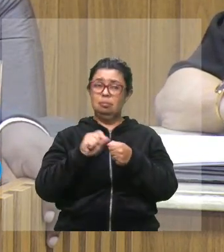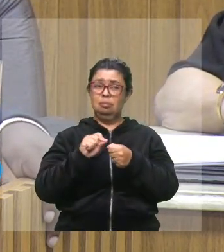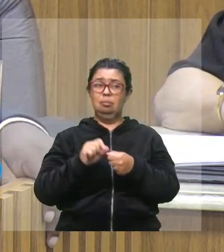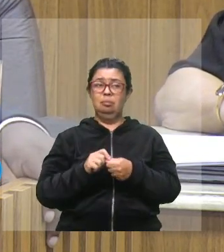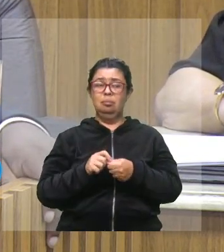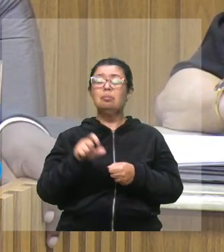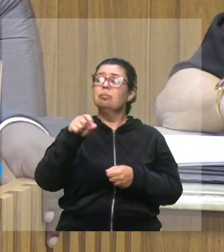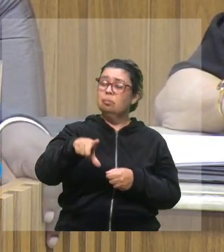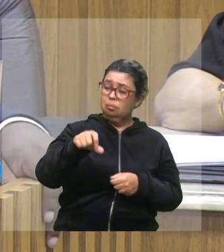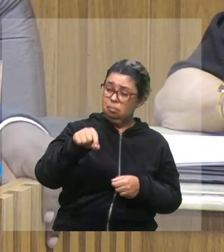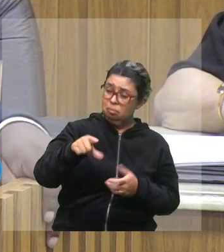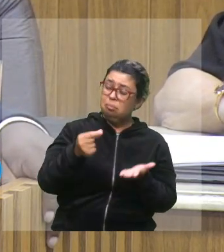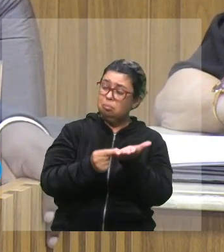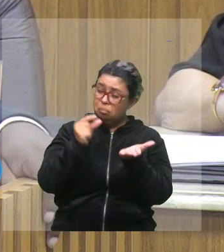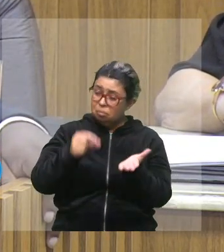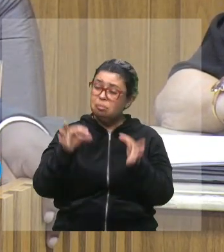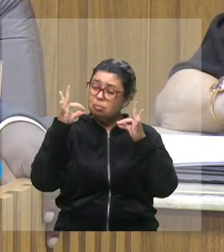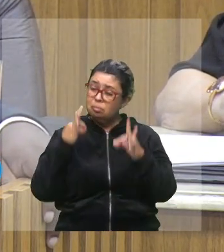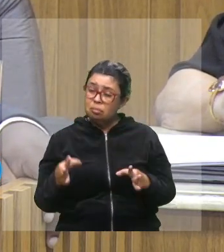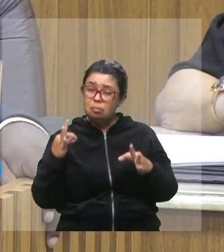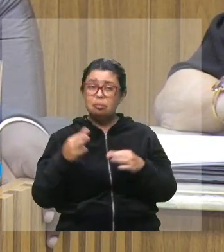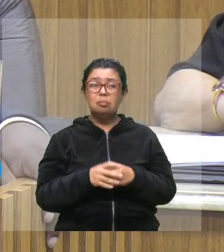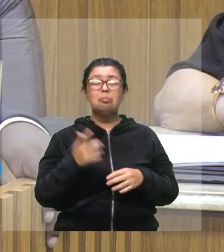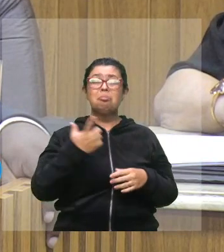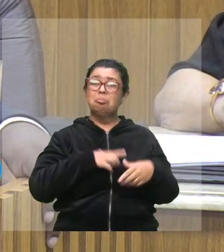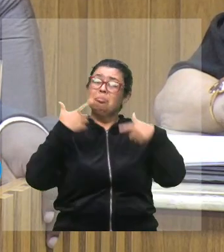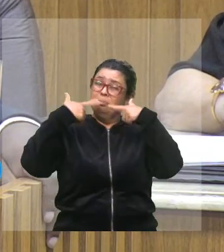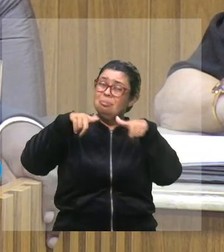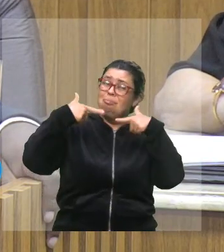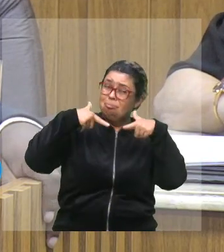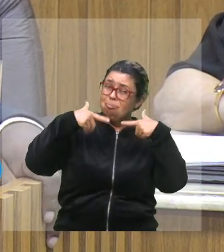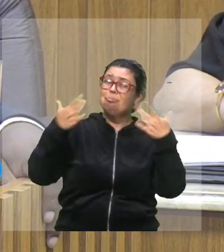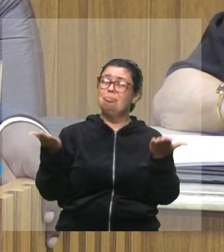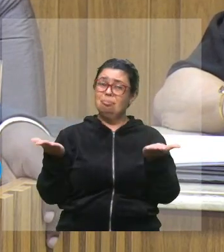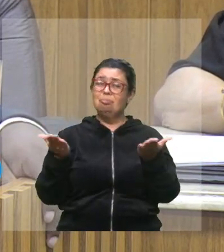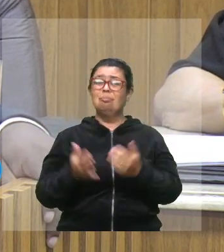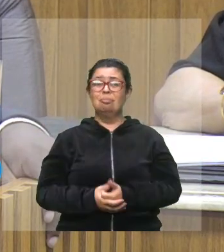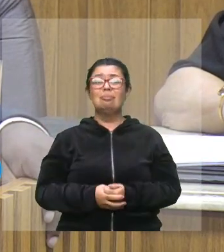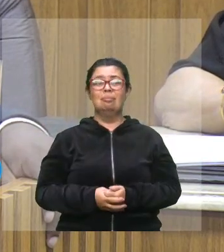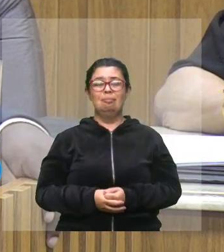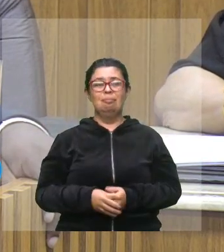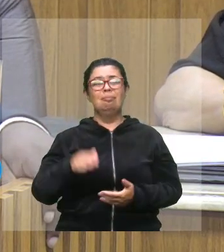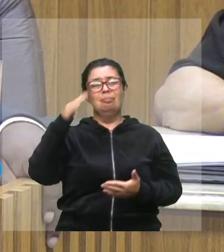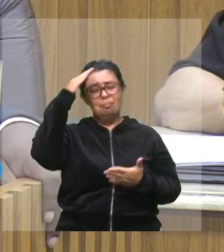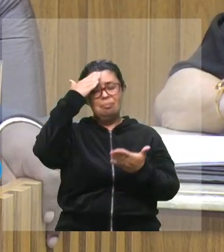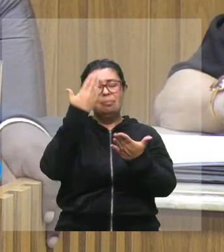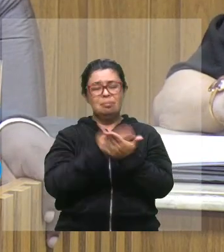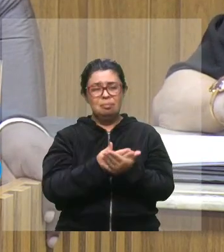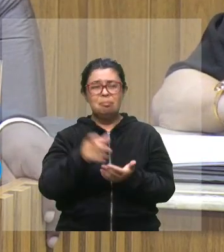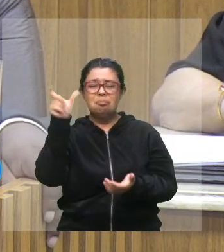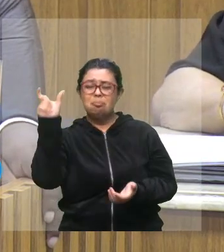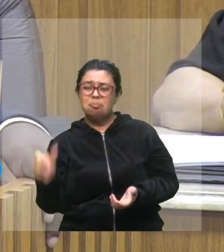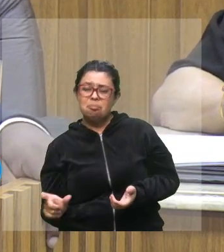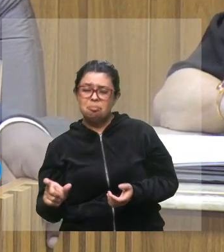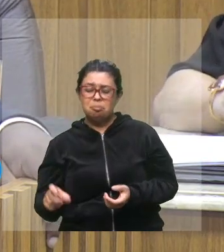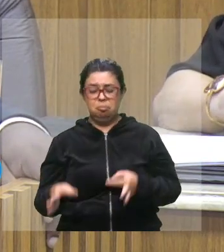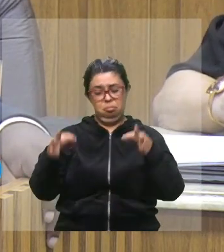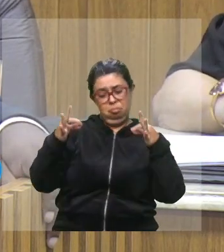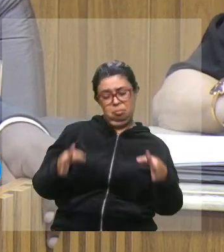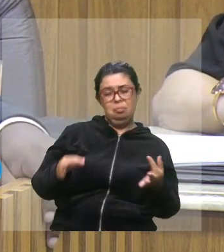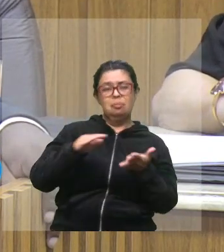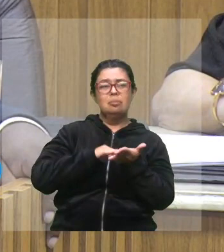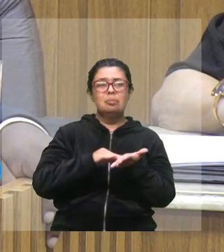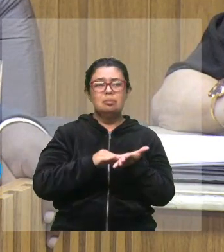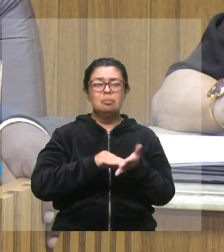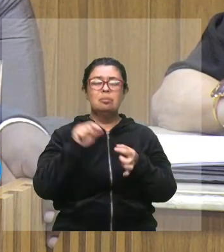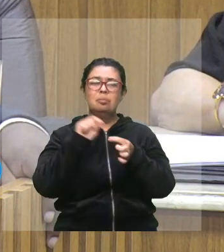plantado ali para não ser motivo de zombaria, né? Eu creio que tem pessoas sérias nas secretarias e querem fazer o